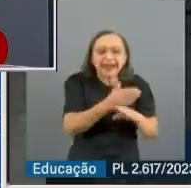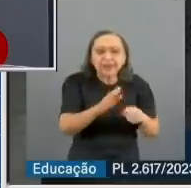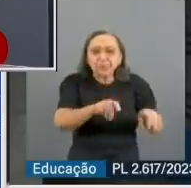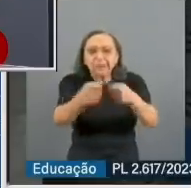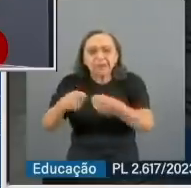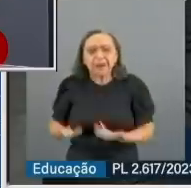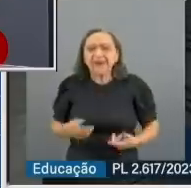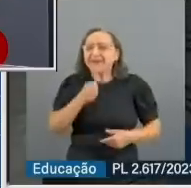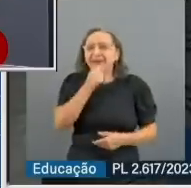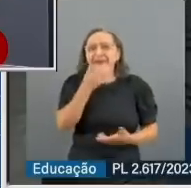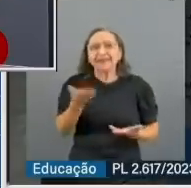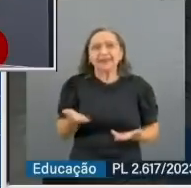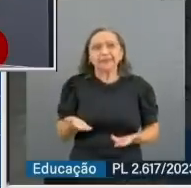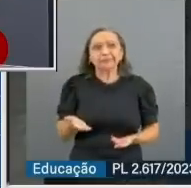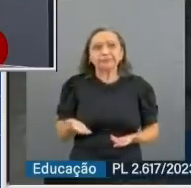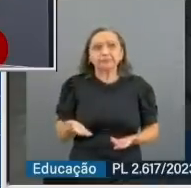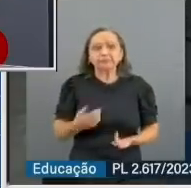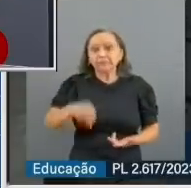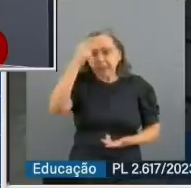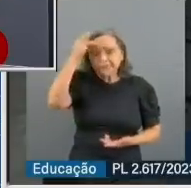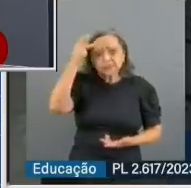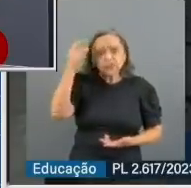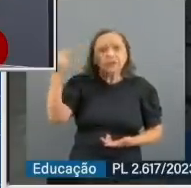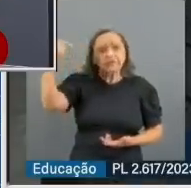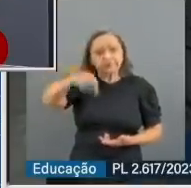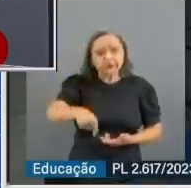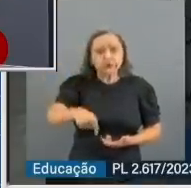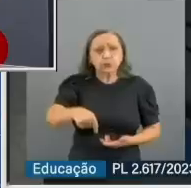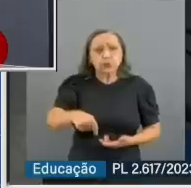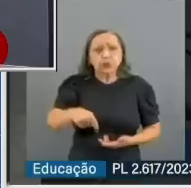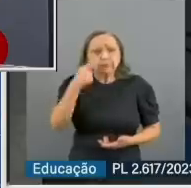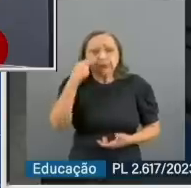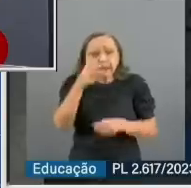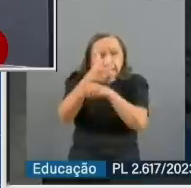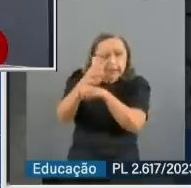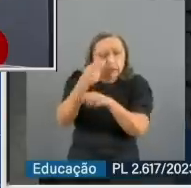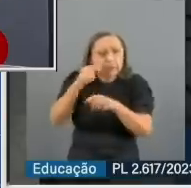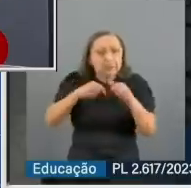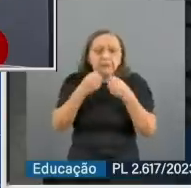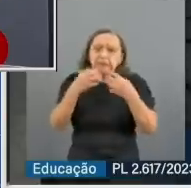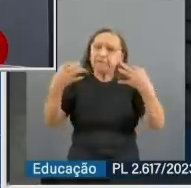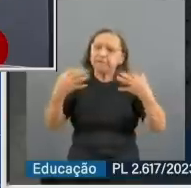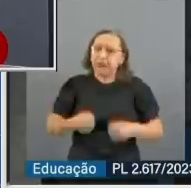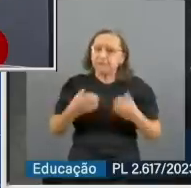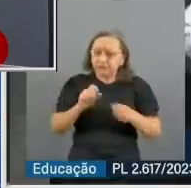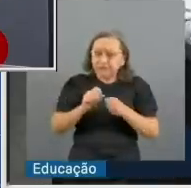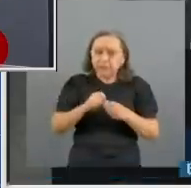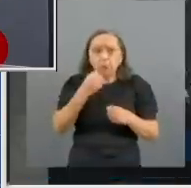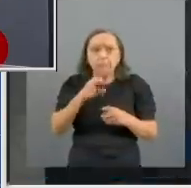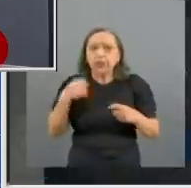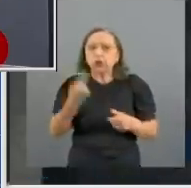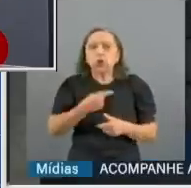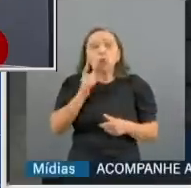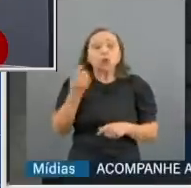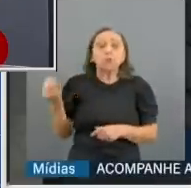2 meses para apreciar um pedido, né, de liberdade, de revisão da prisão preventiva, que